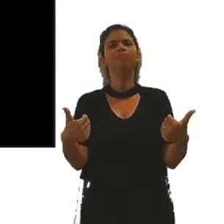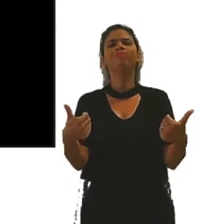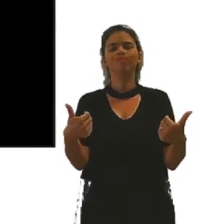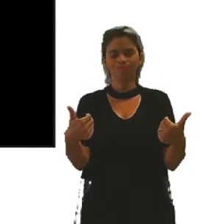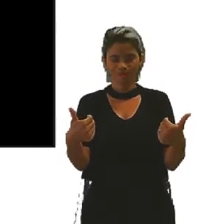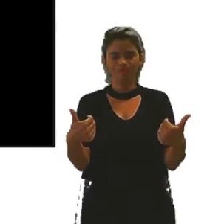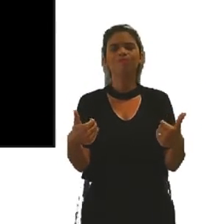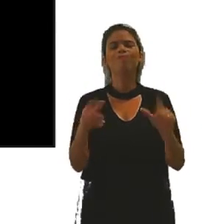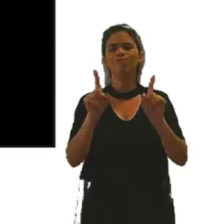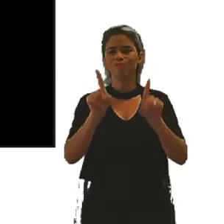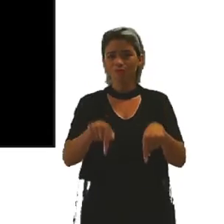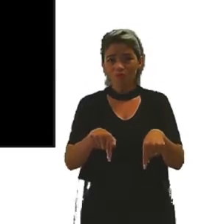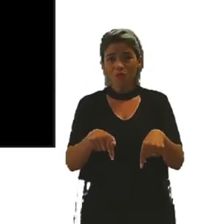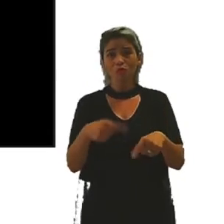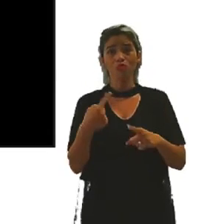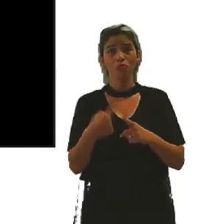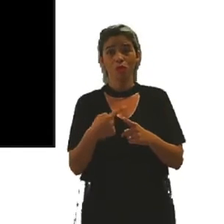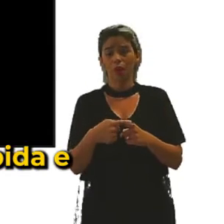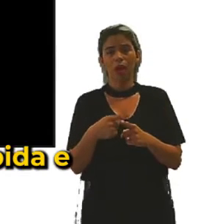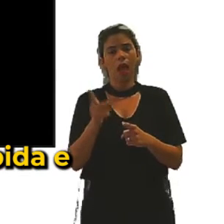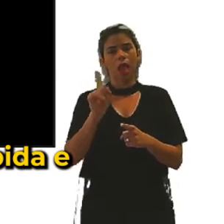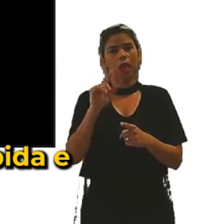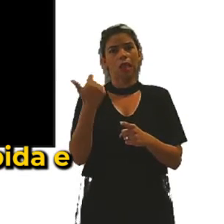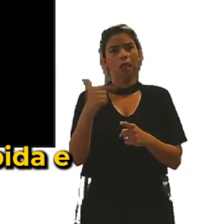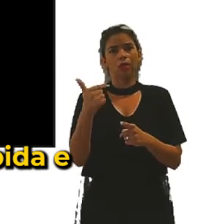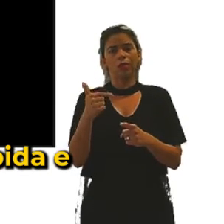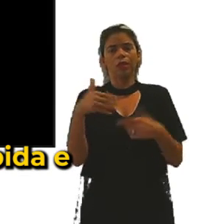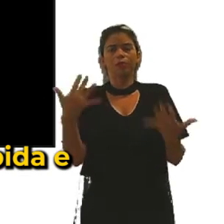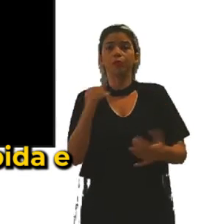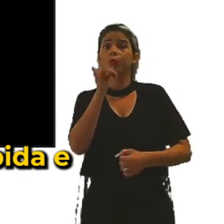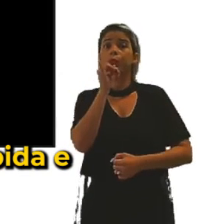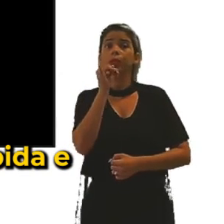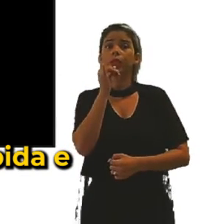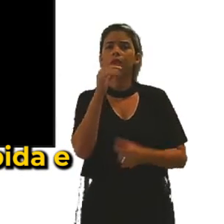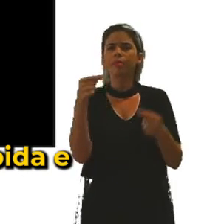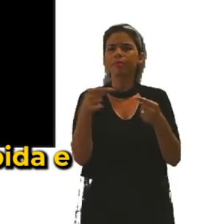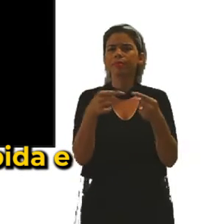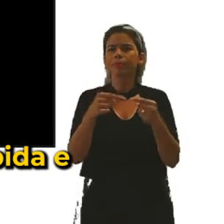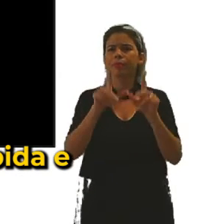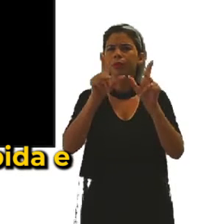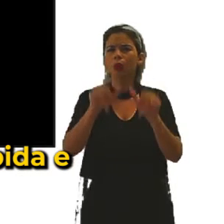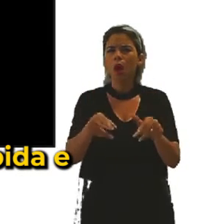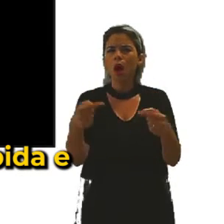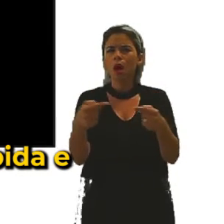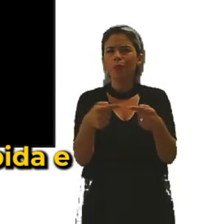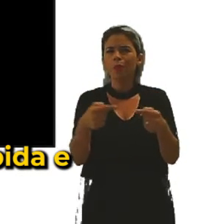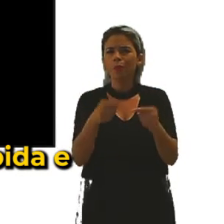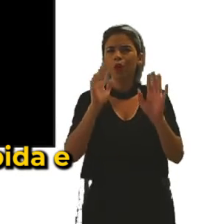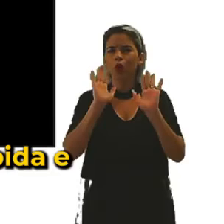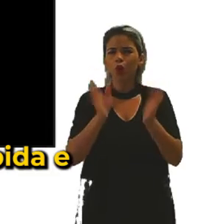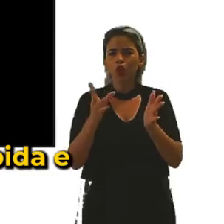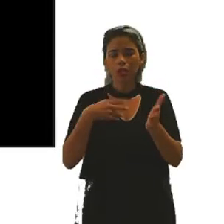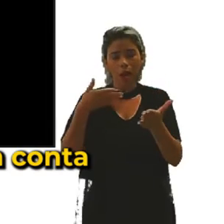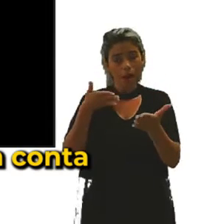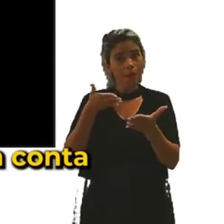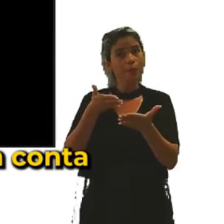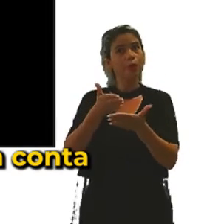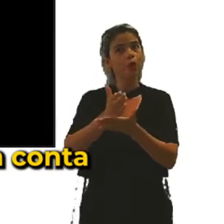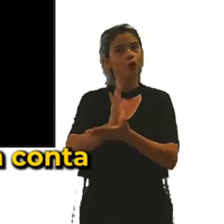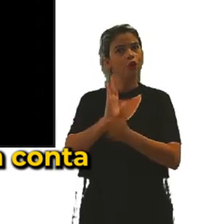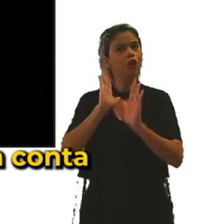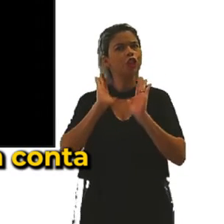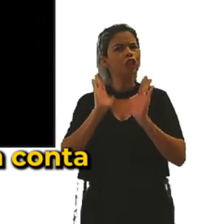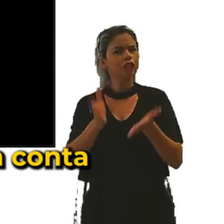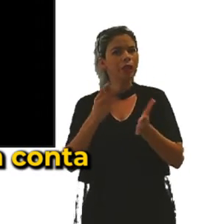indeterminações, né? Destas não resoluções. Veja, por exemplo, como foi, então, concebida e aprovada,